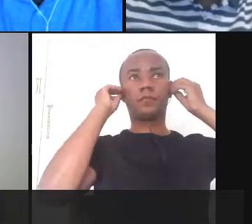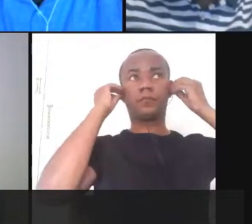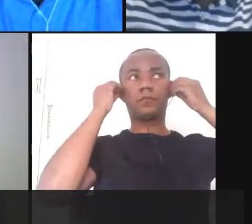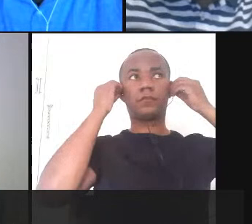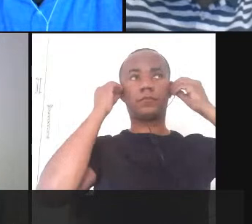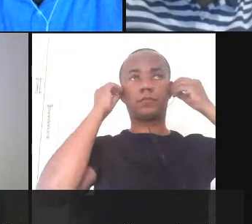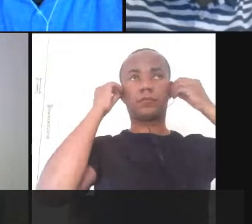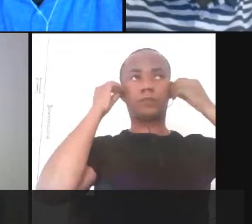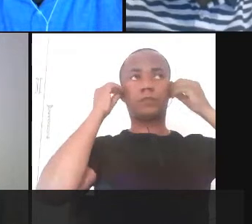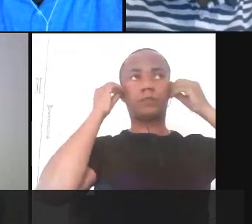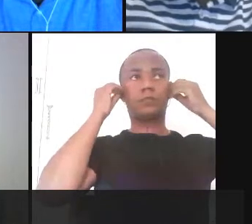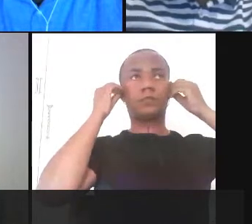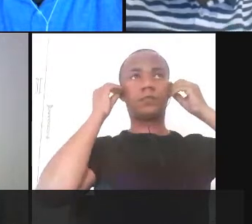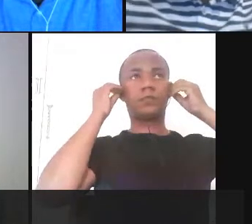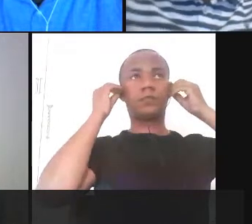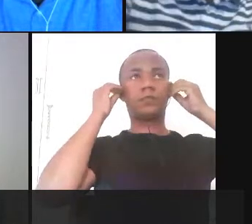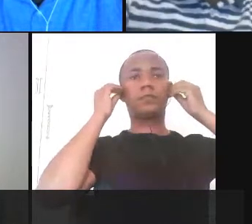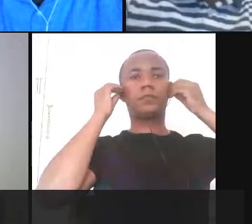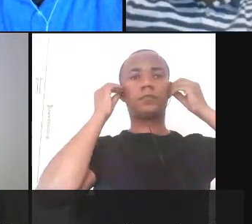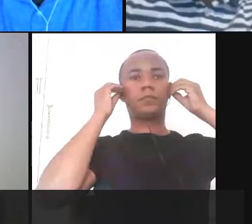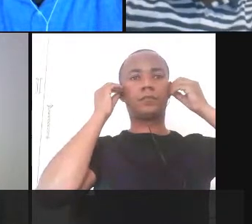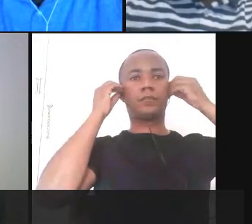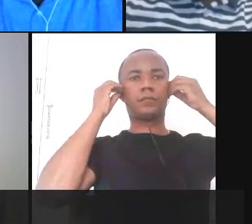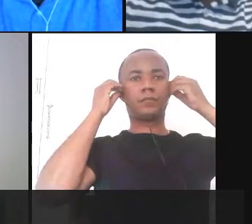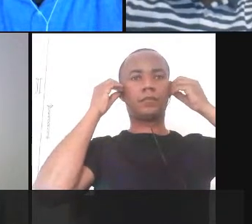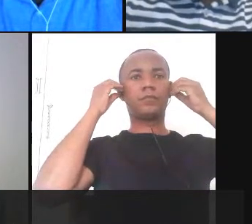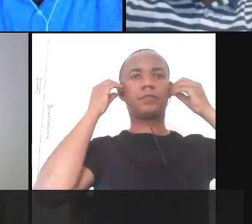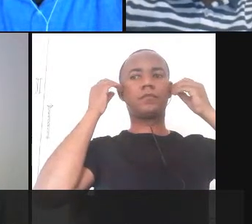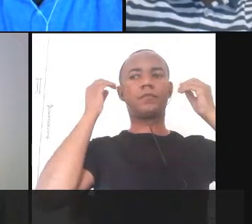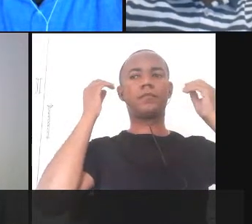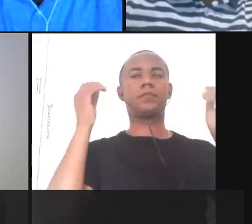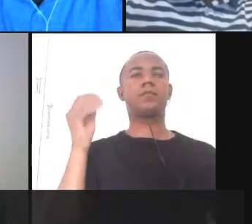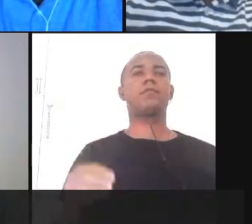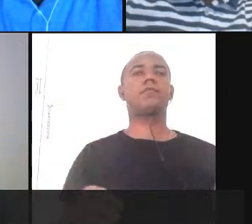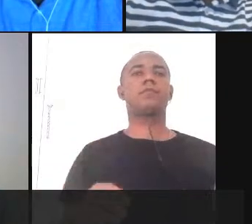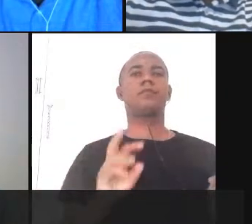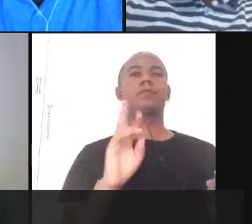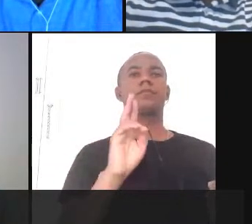seu monitor. Quer responder, Adelino? Quer que eu volte a ler?